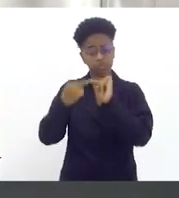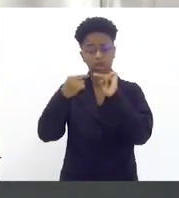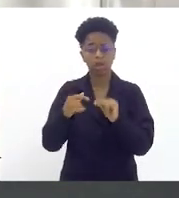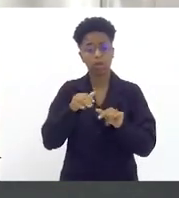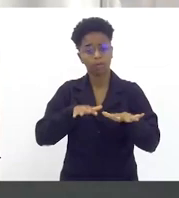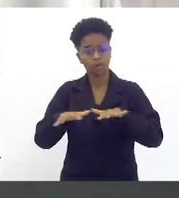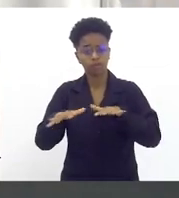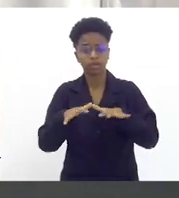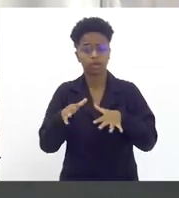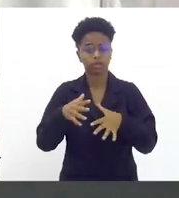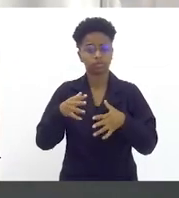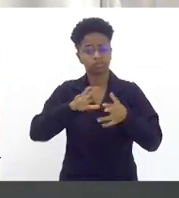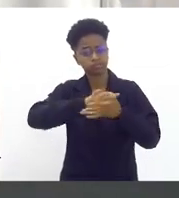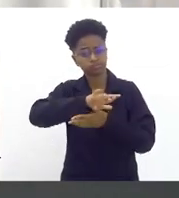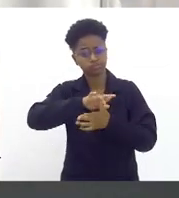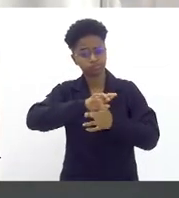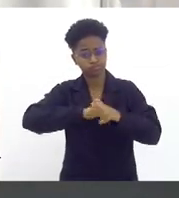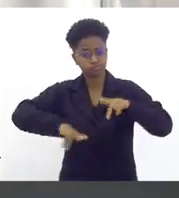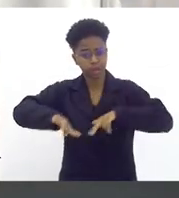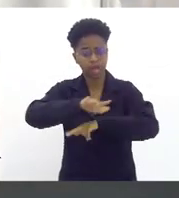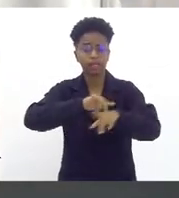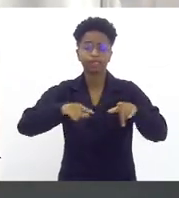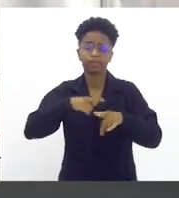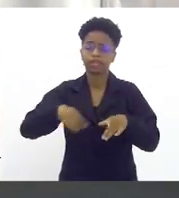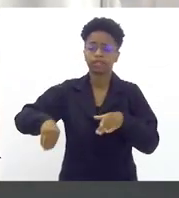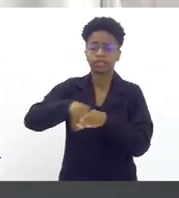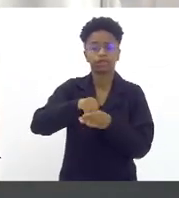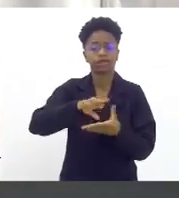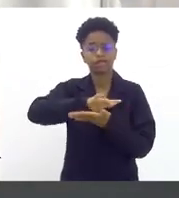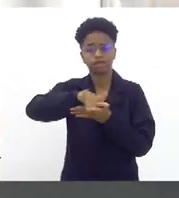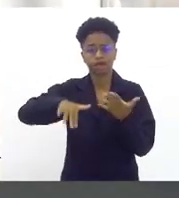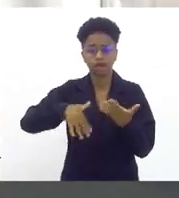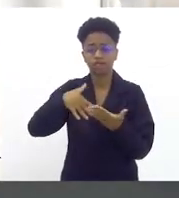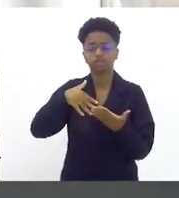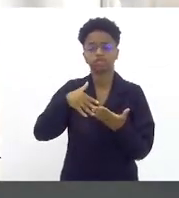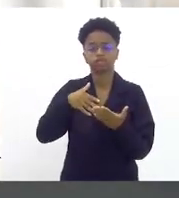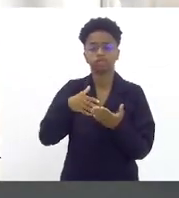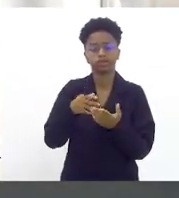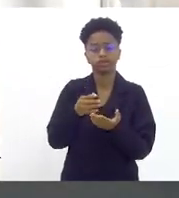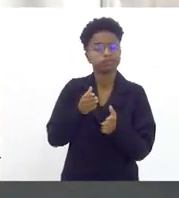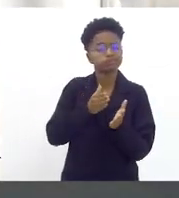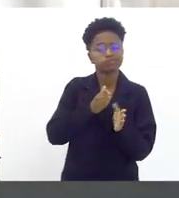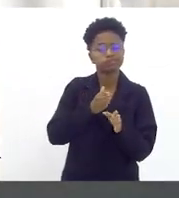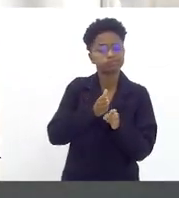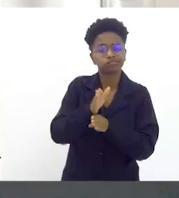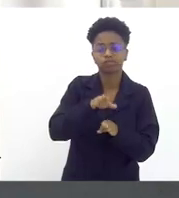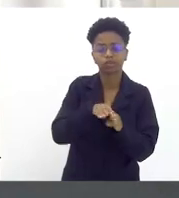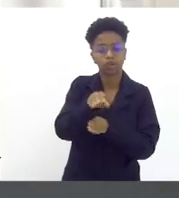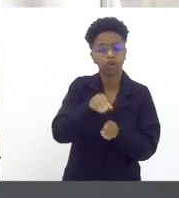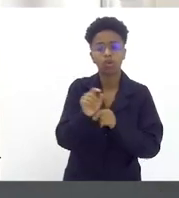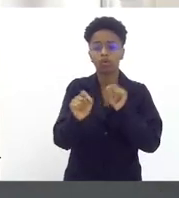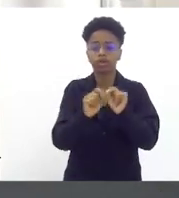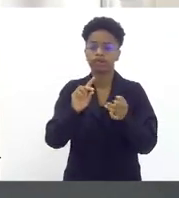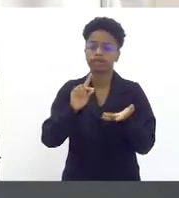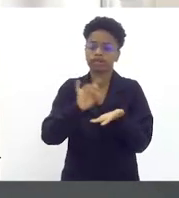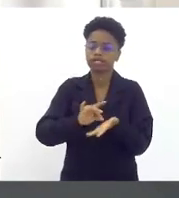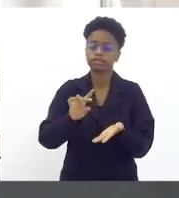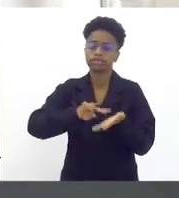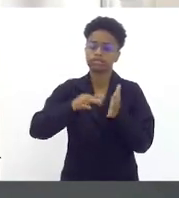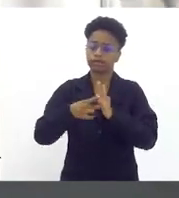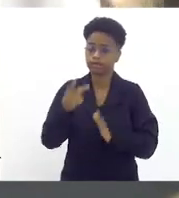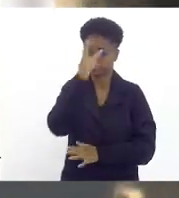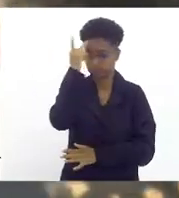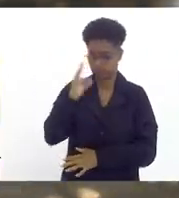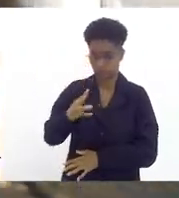e congrega no seu seio diversas orientações sobre o que é, de fato, ser uma pessoa transexual ou travesti e qual a